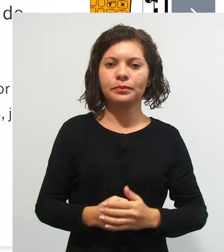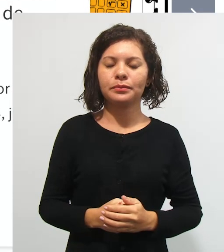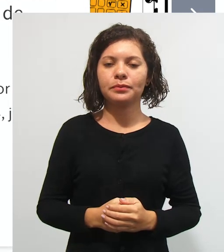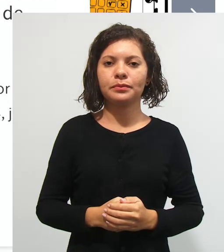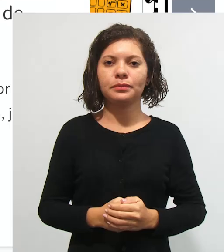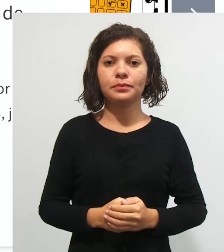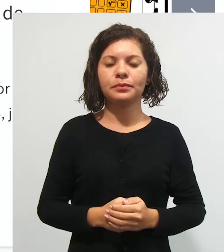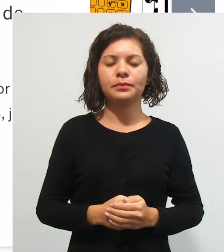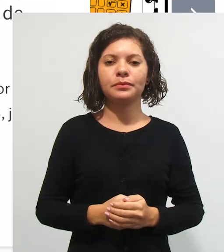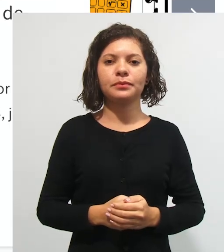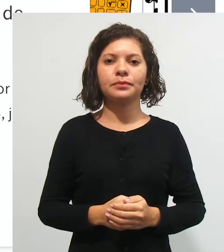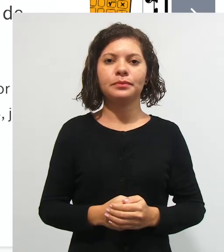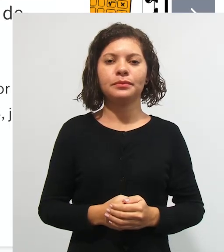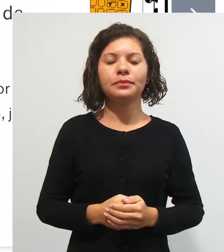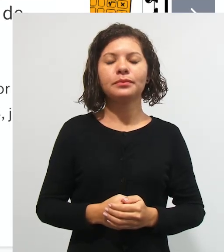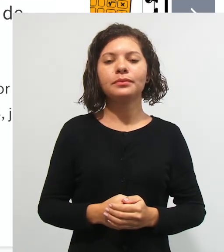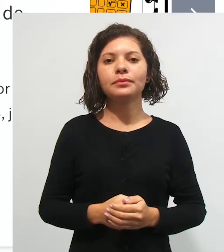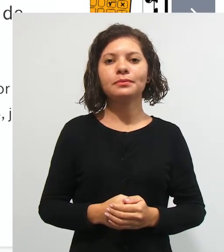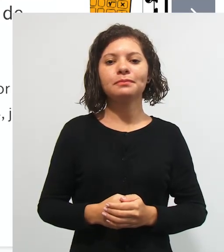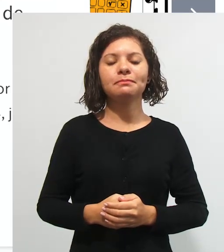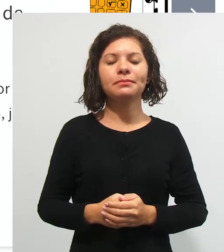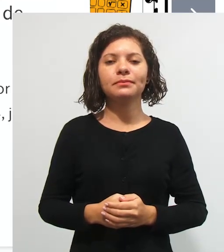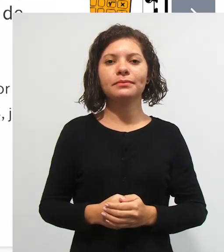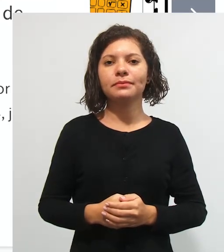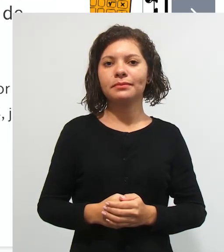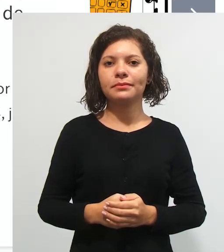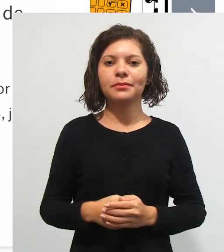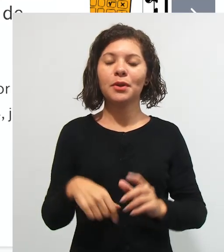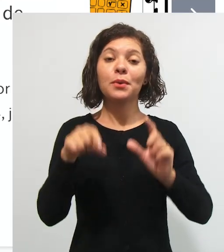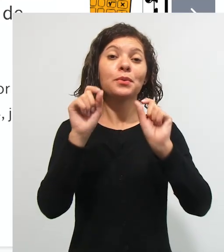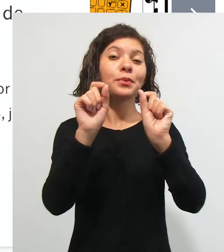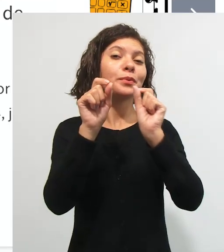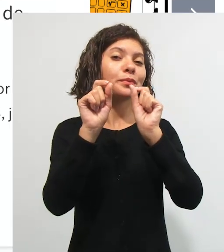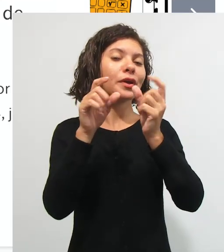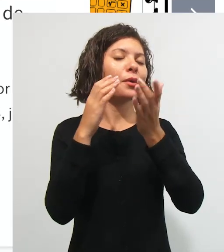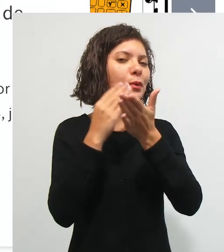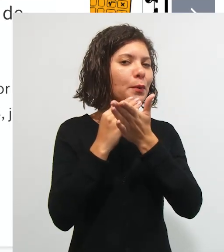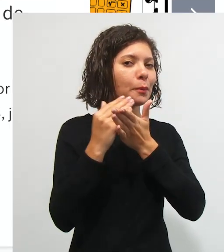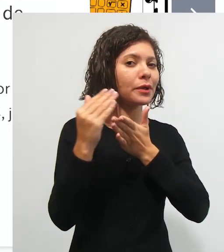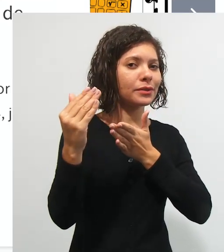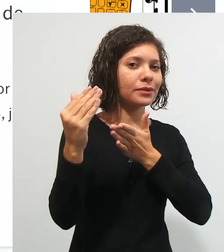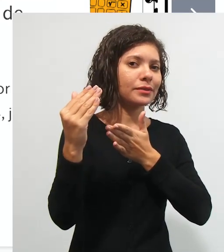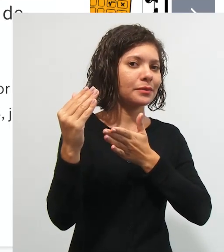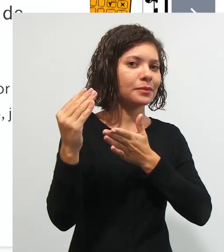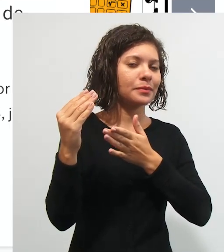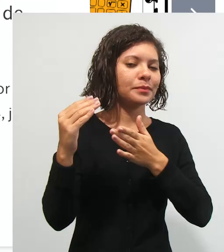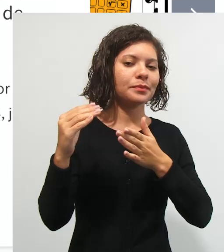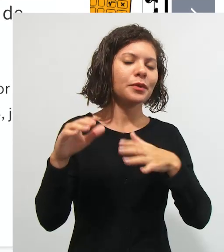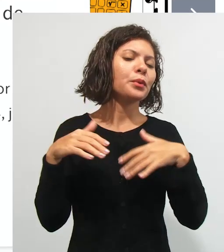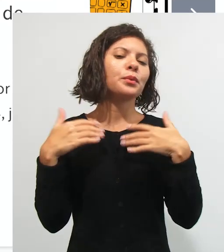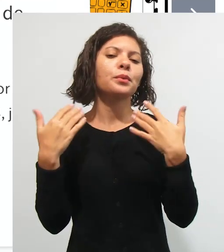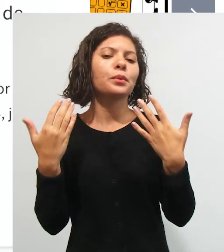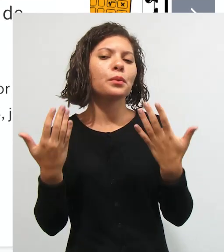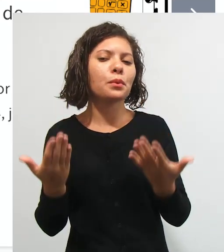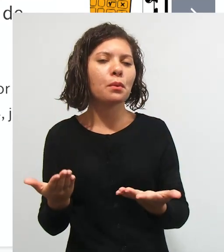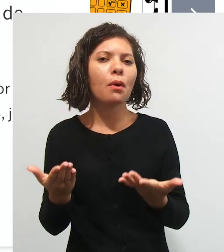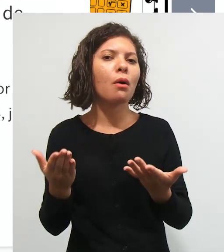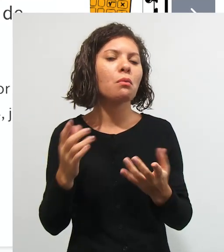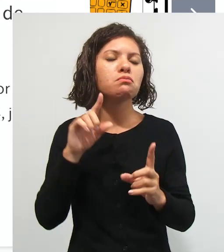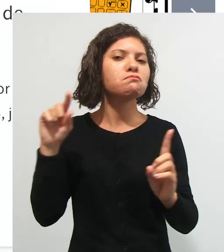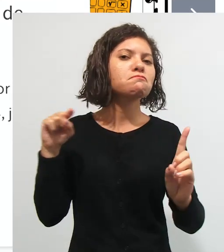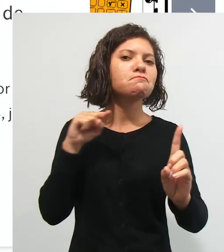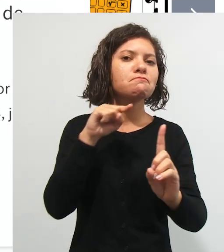que é sempre o começo? Qual é ou qual deve ser o propósito da